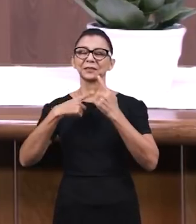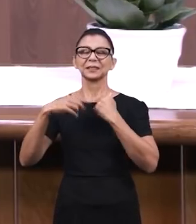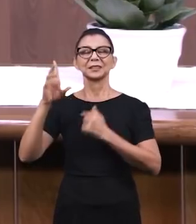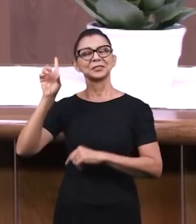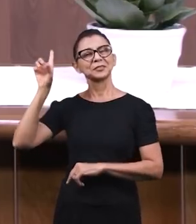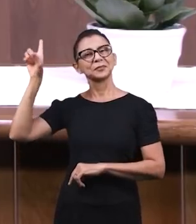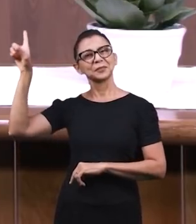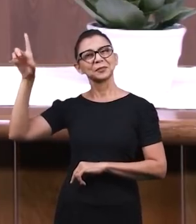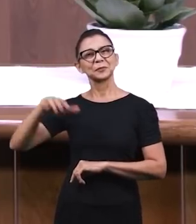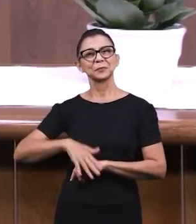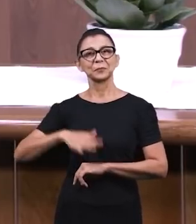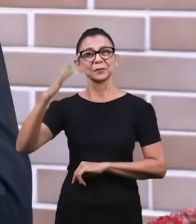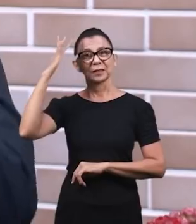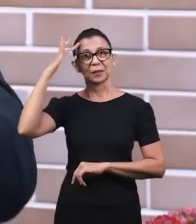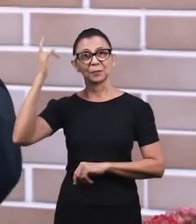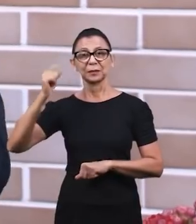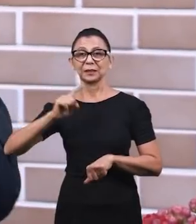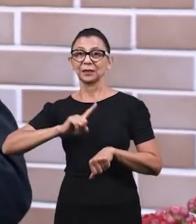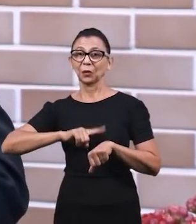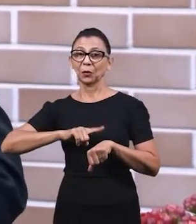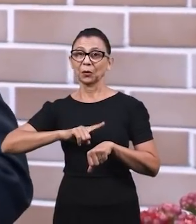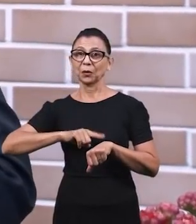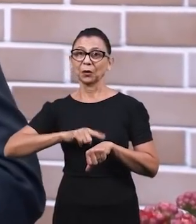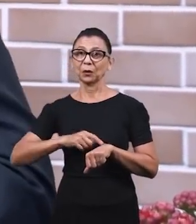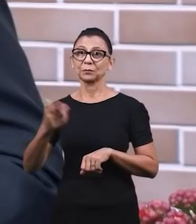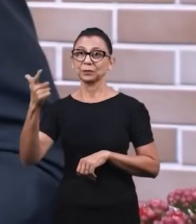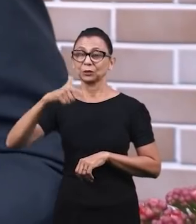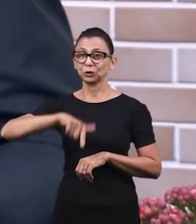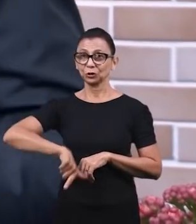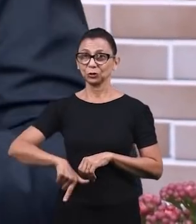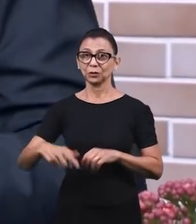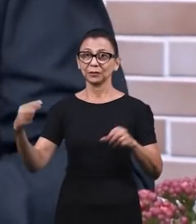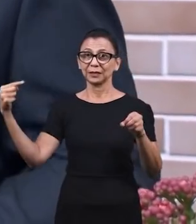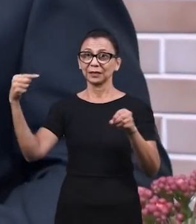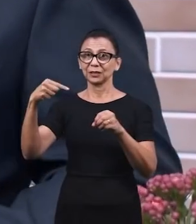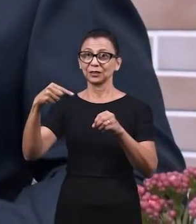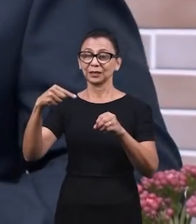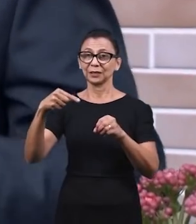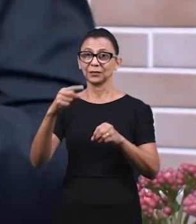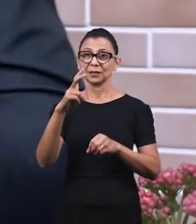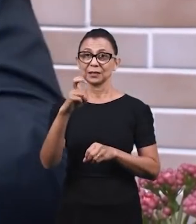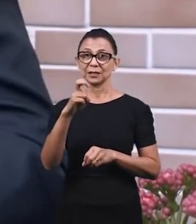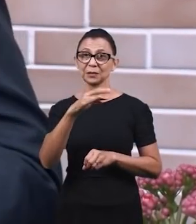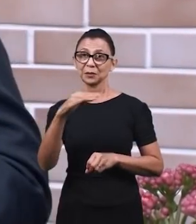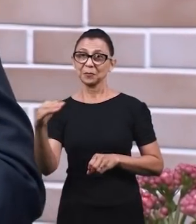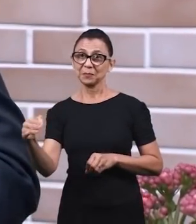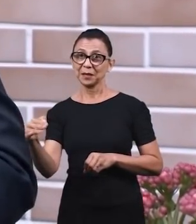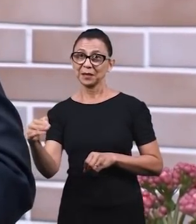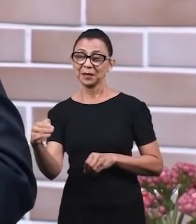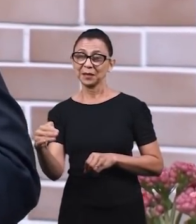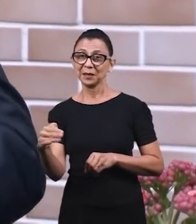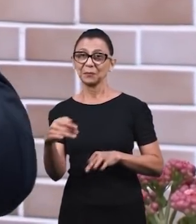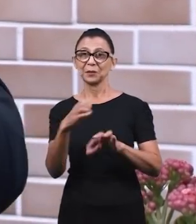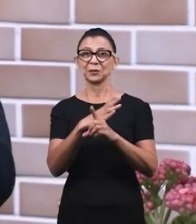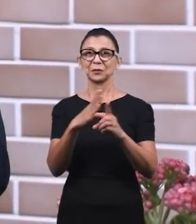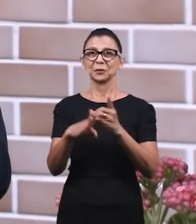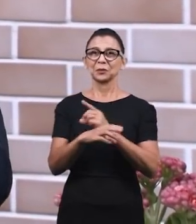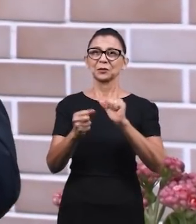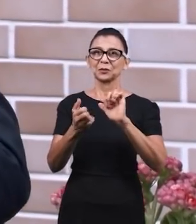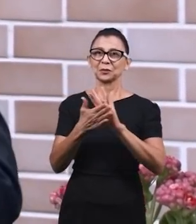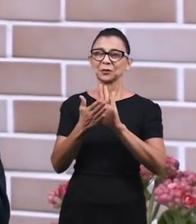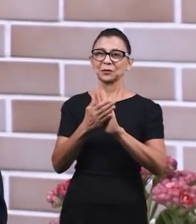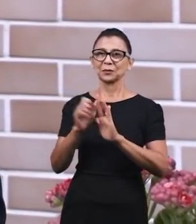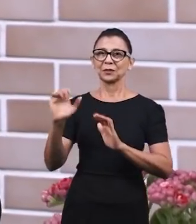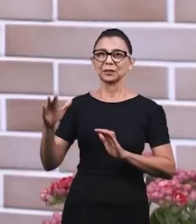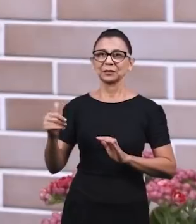que é a vontade de Deus. E amanhã, neste mesmo horário, estaremos aqui na Rede TV às 17h30 para mais um